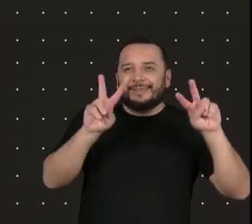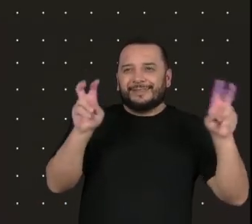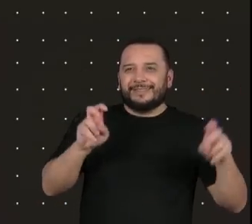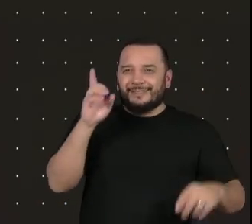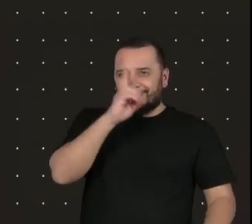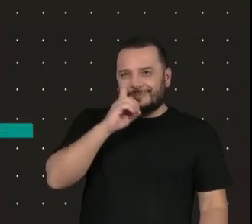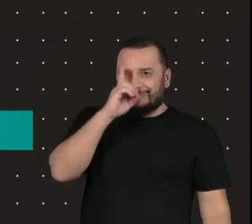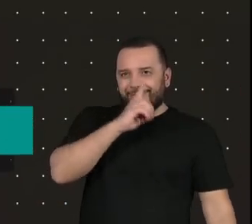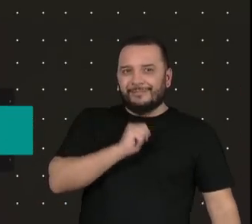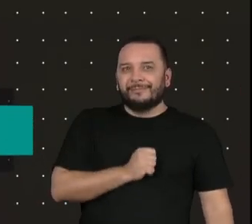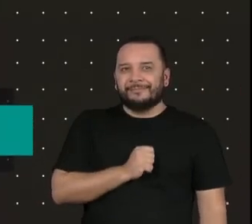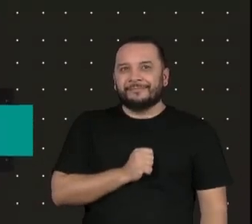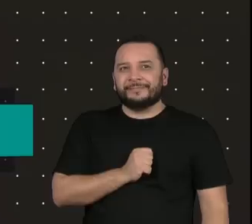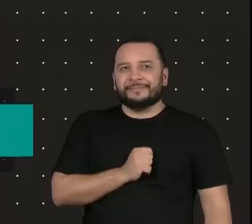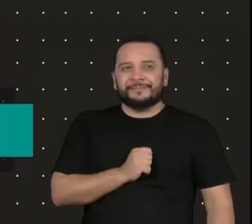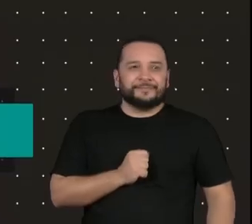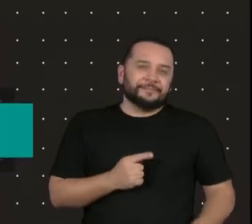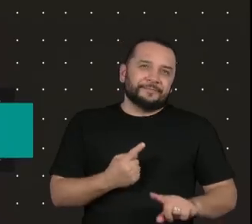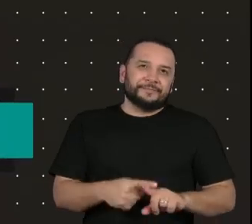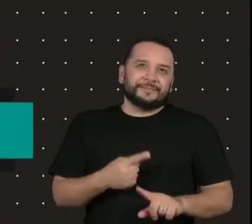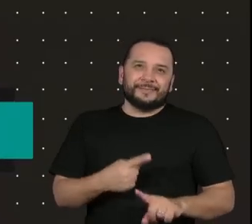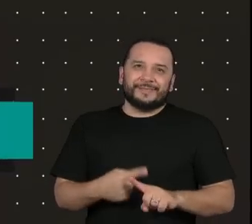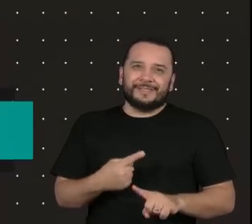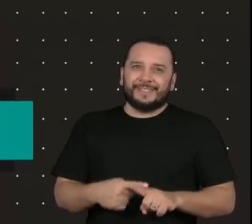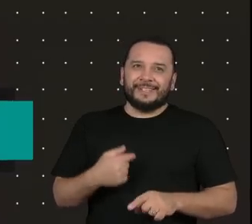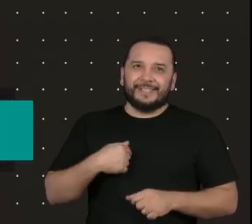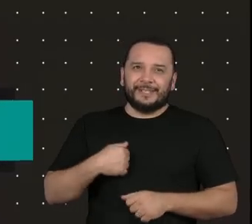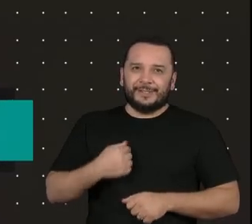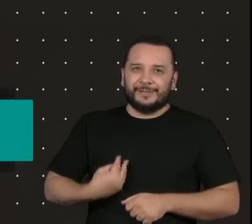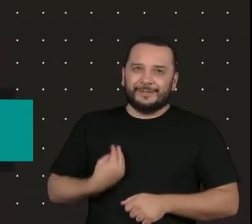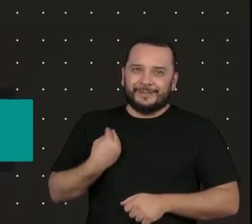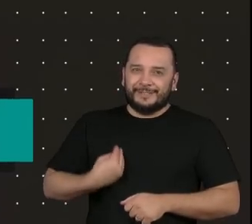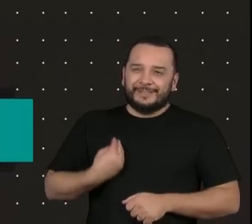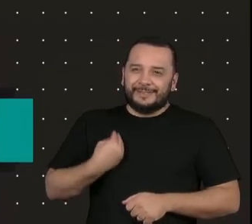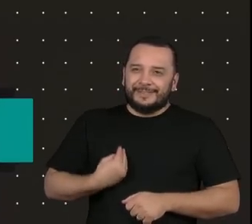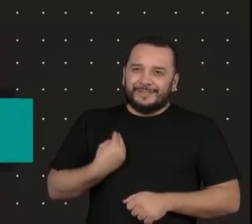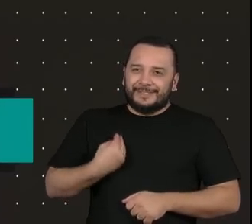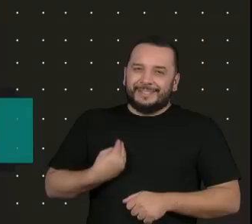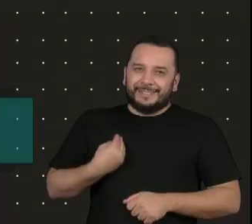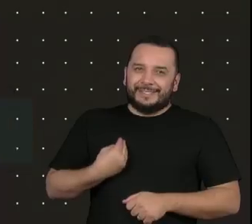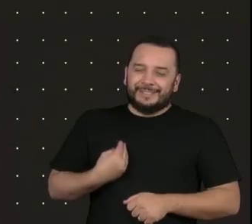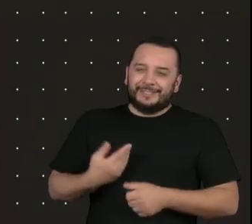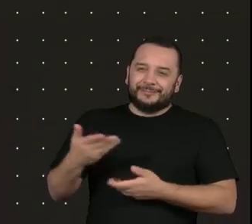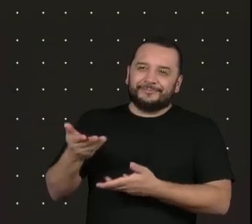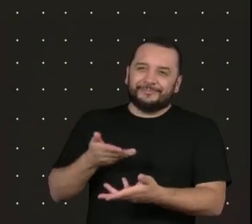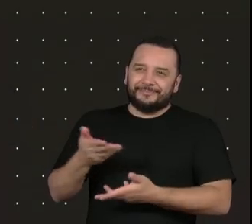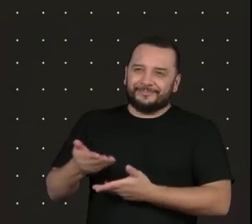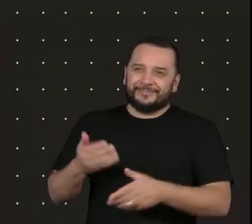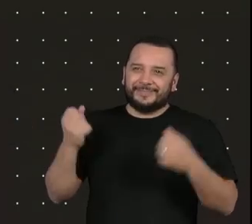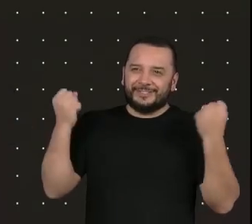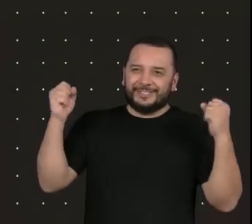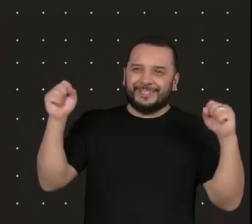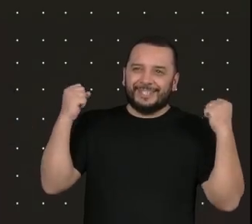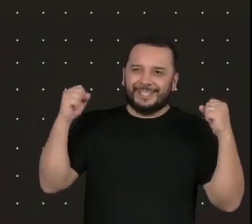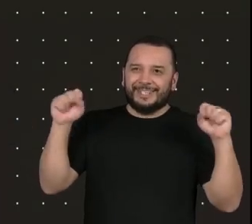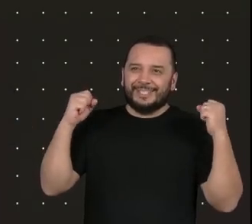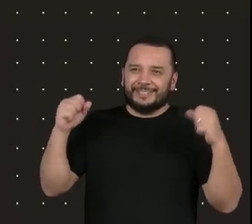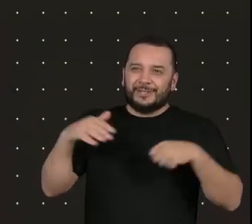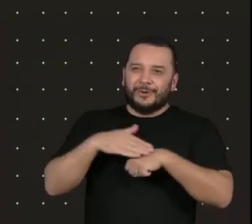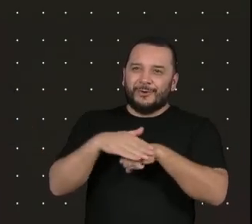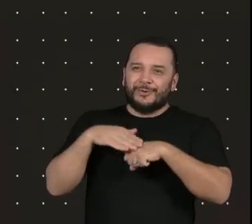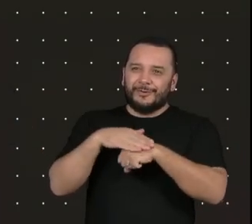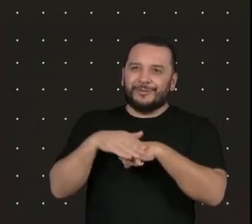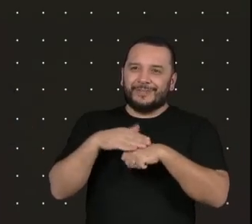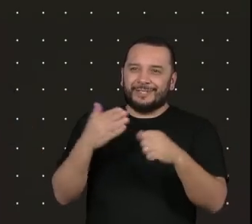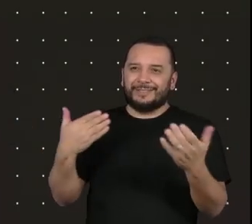eu pude conviver, contracenar, fazer ginástica,